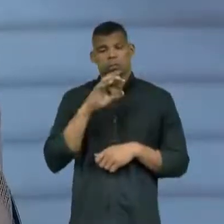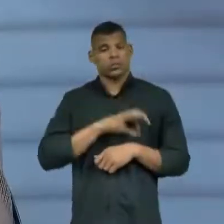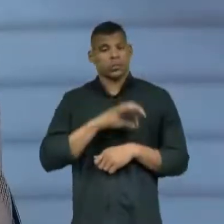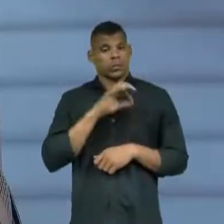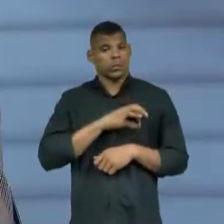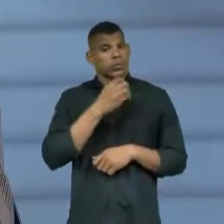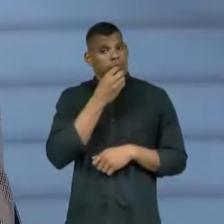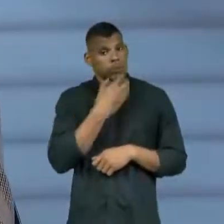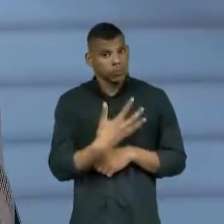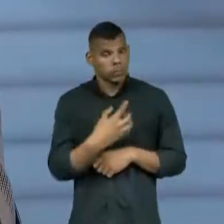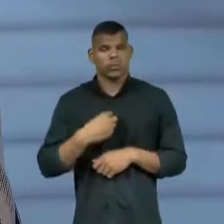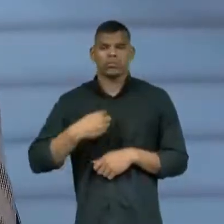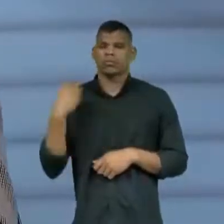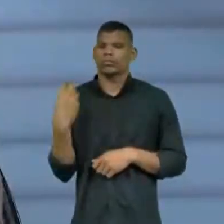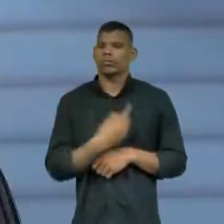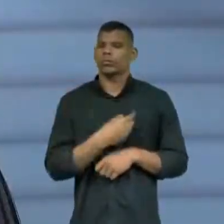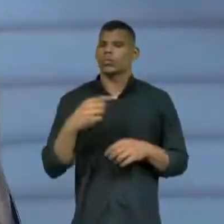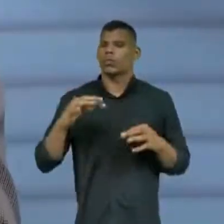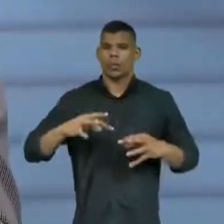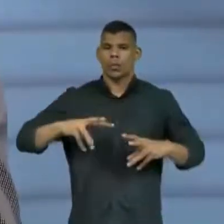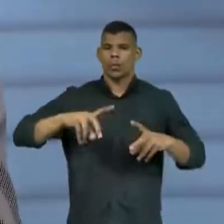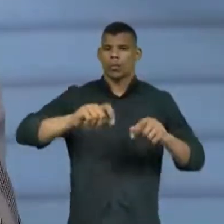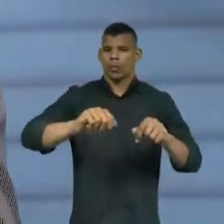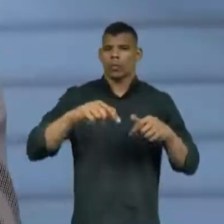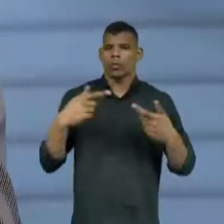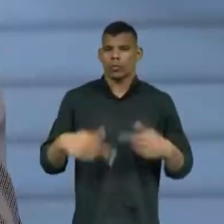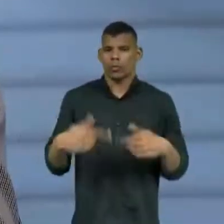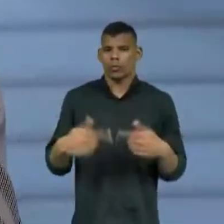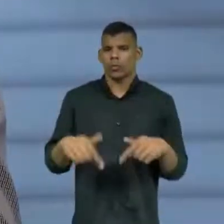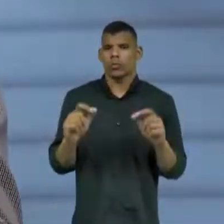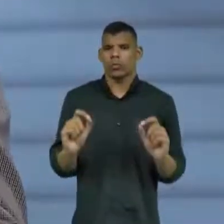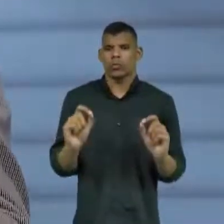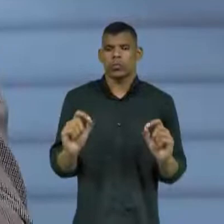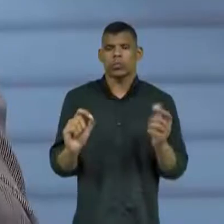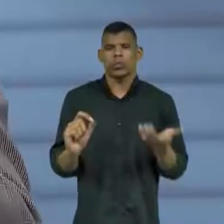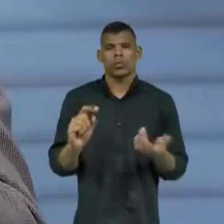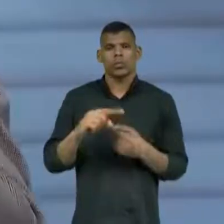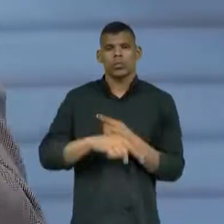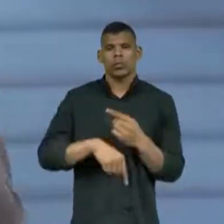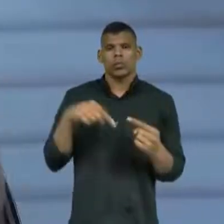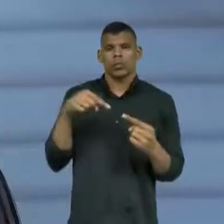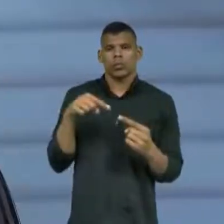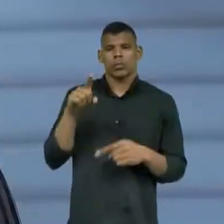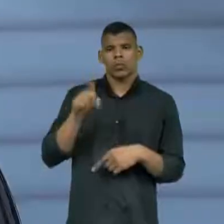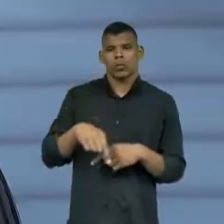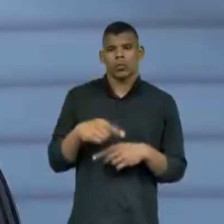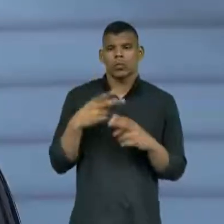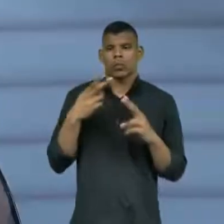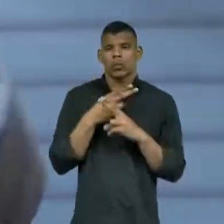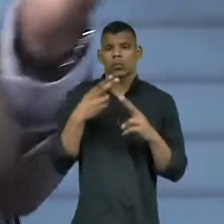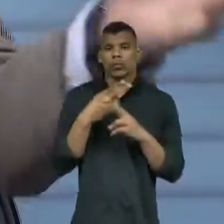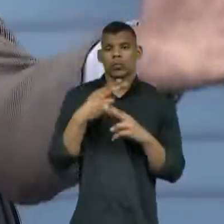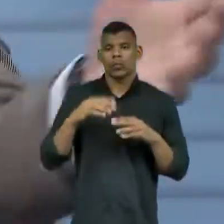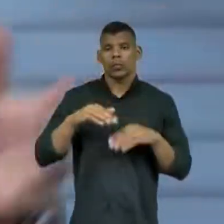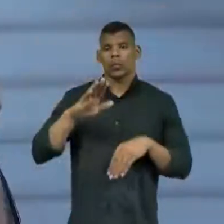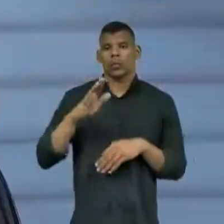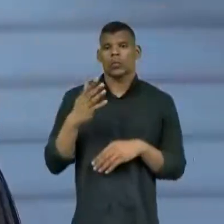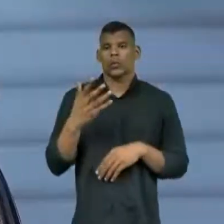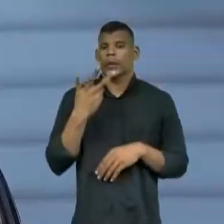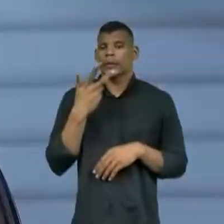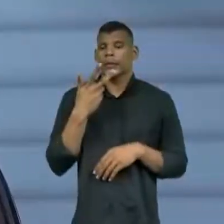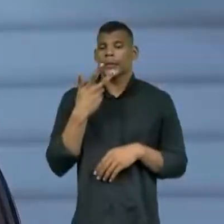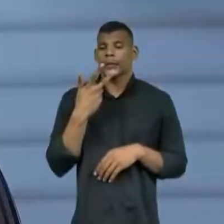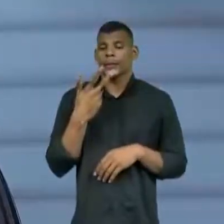Todos nós estamos trabalhando com o intuito de acelerar isso acontecer. Porque, como você disse,